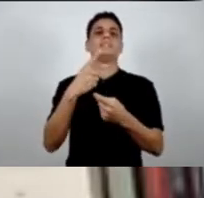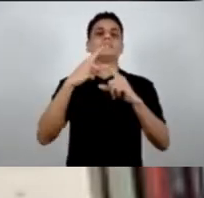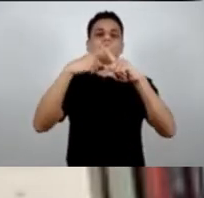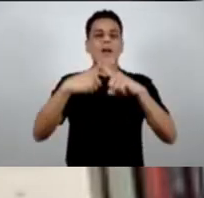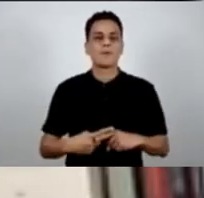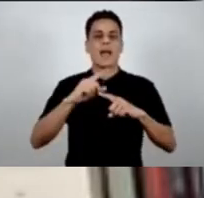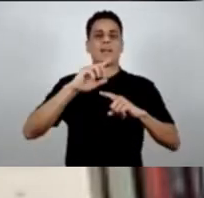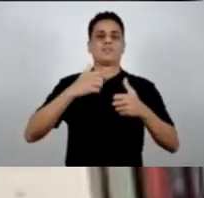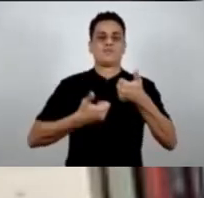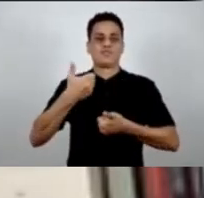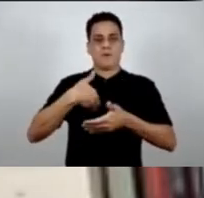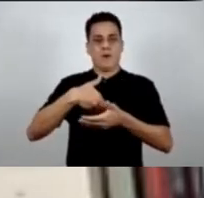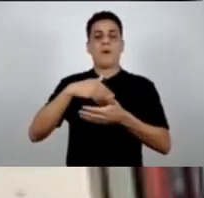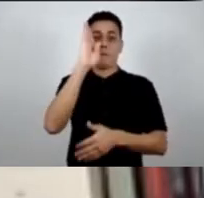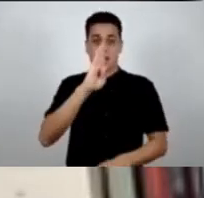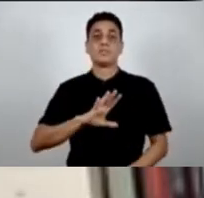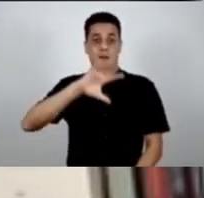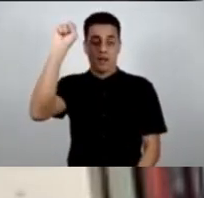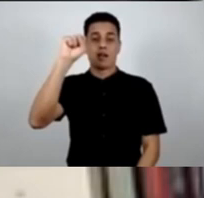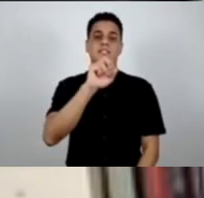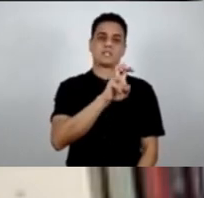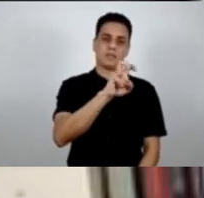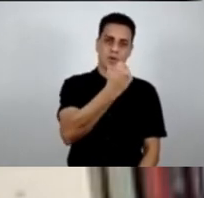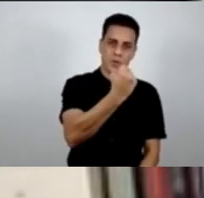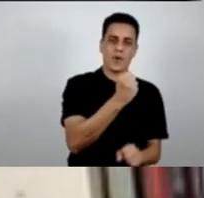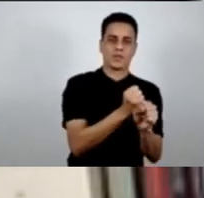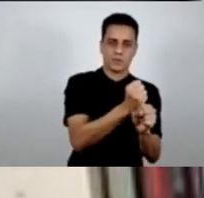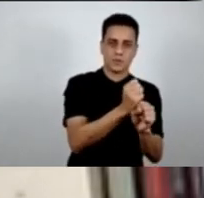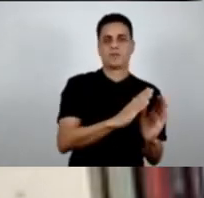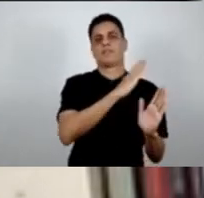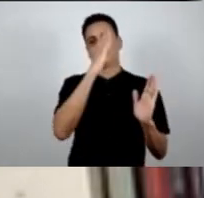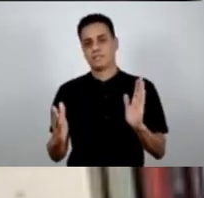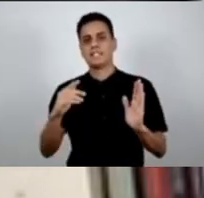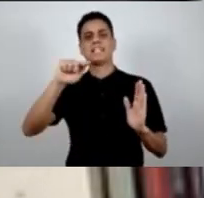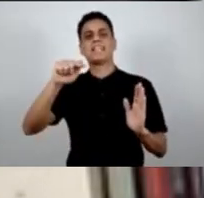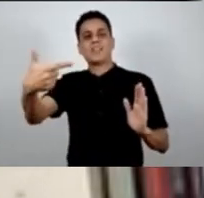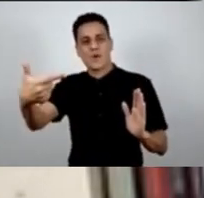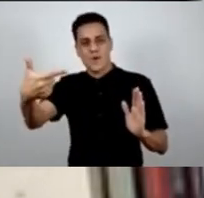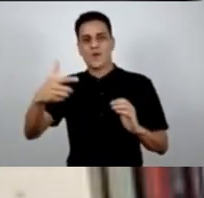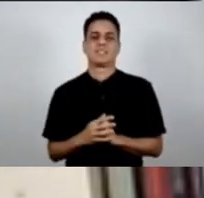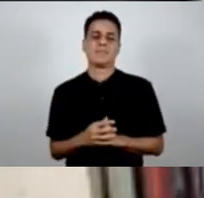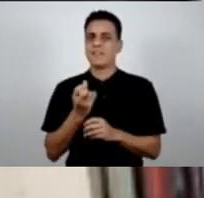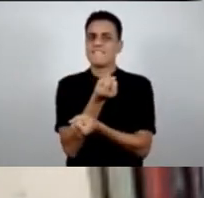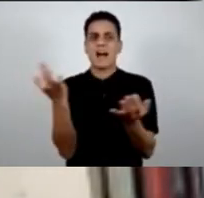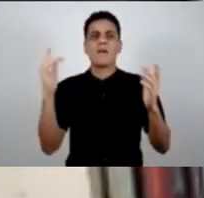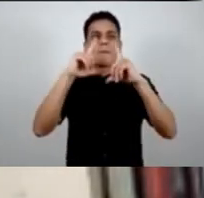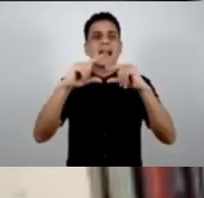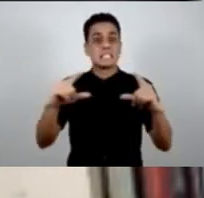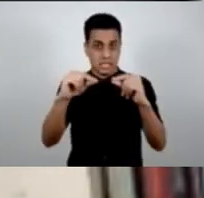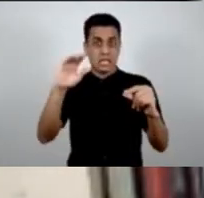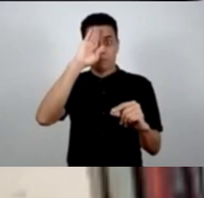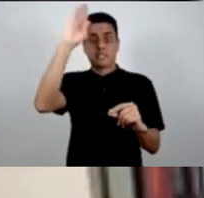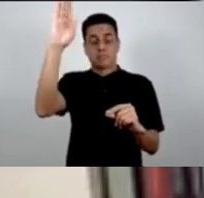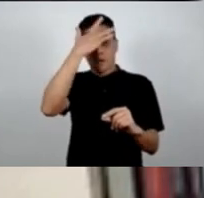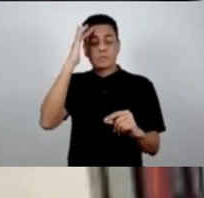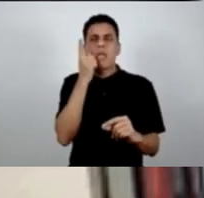62. O Brasil fica muito querido internacionalmente, não é? Brasília, sobretudo, atrai muitos estrangeiros. André